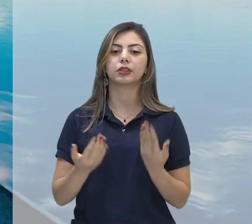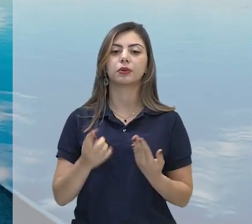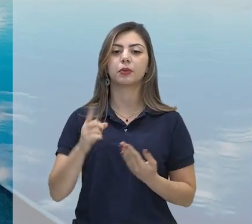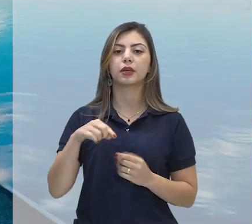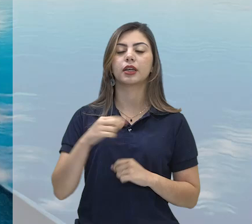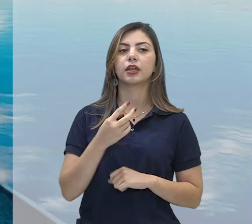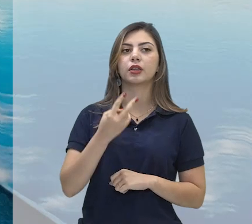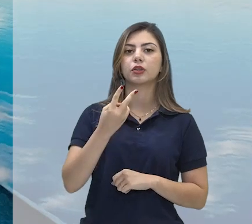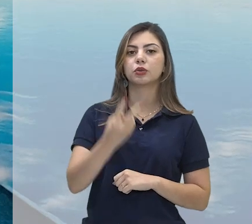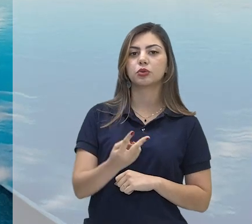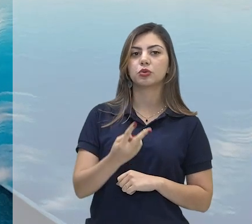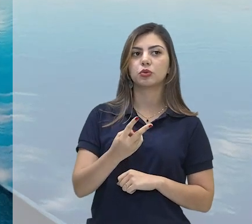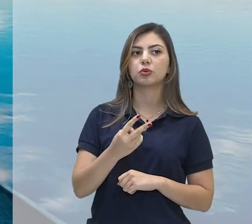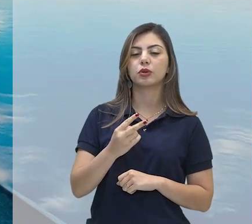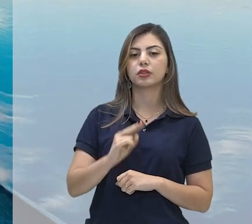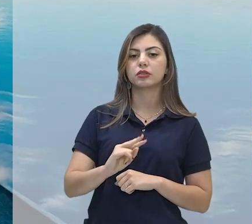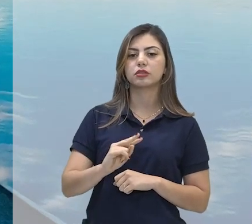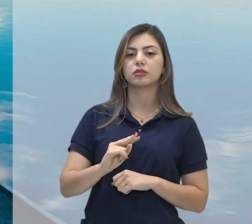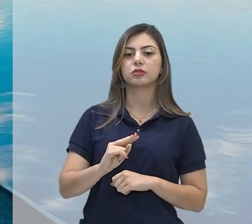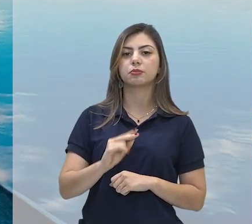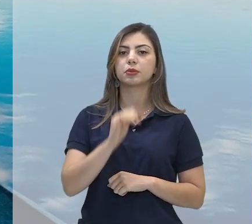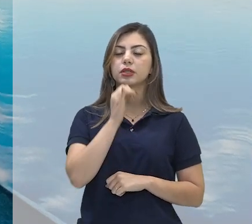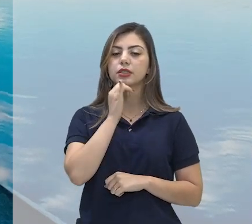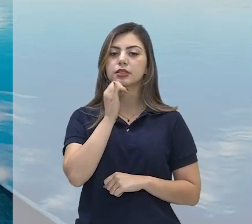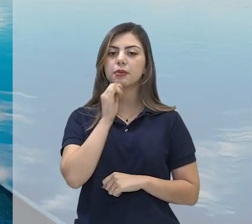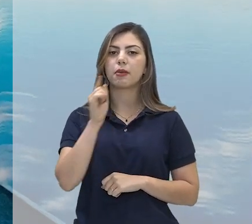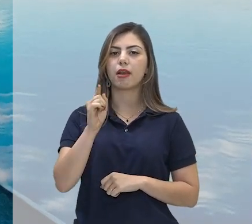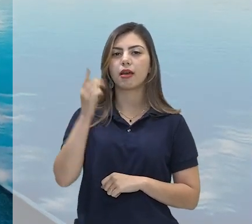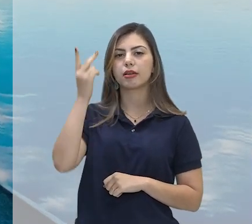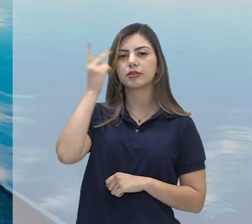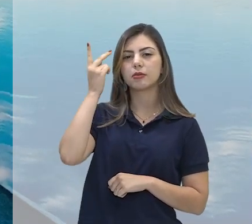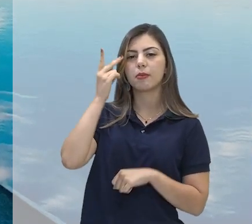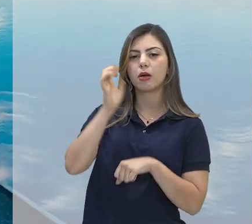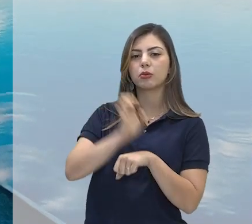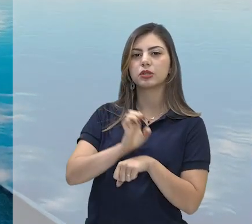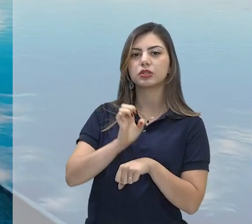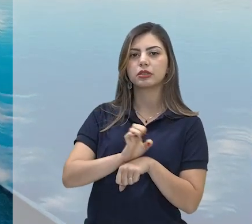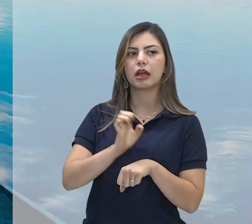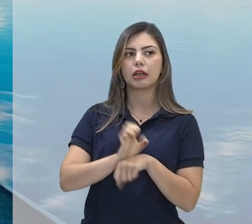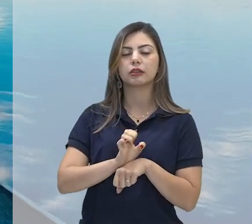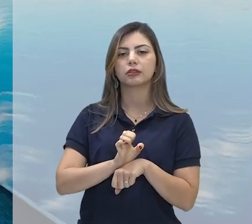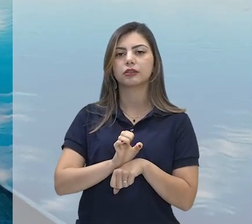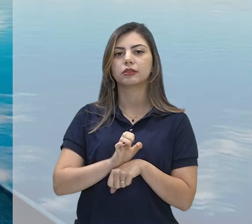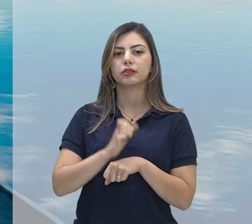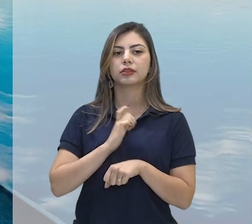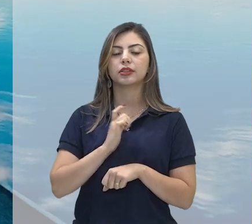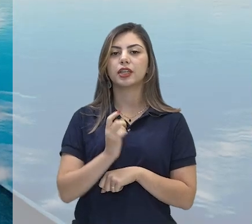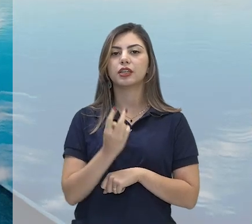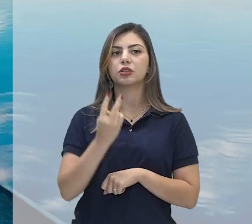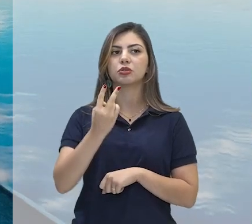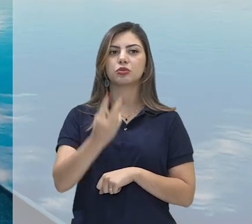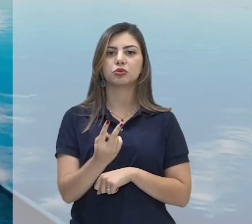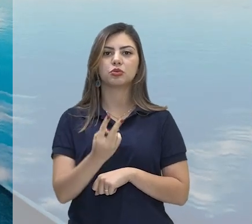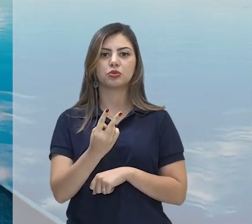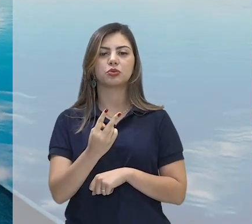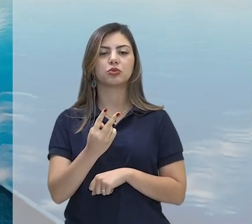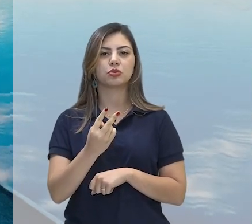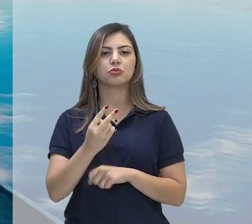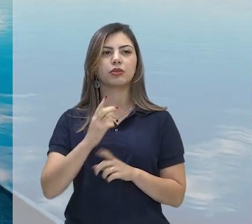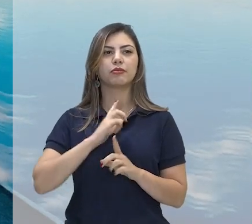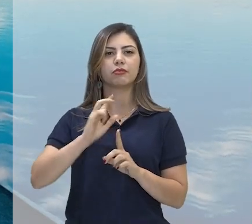vezes, por exemplo, o estado de São Paulo. Olha quanta área a gente já não perdeu para o